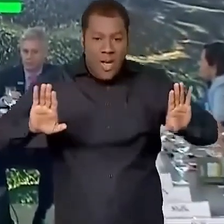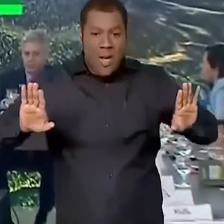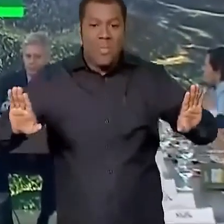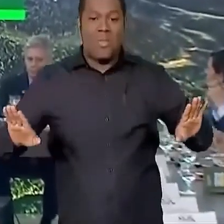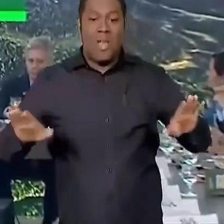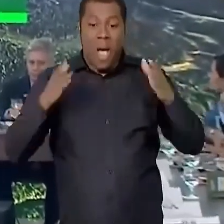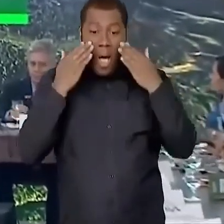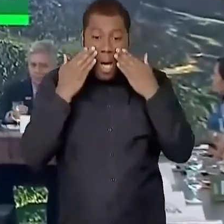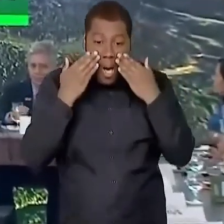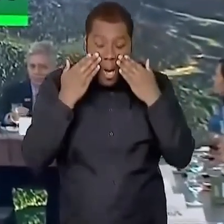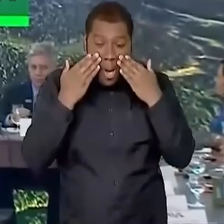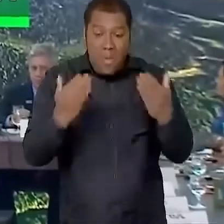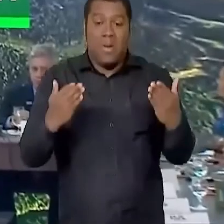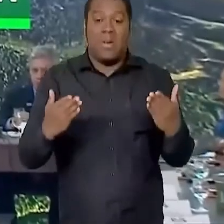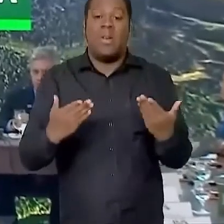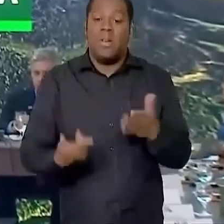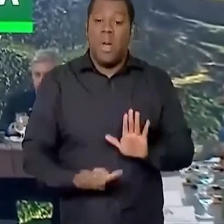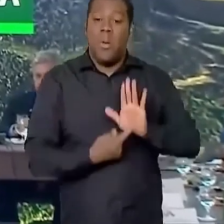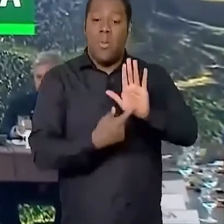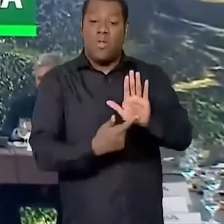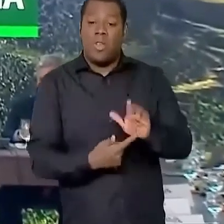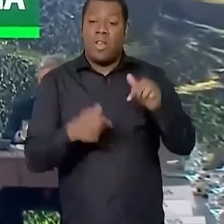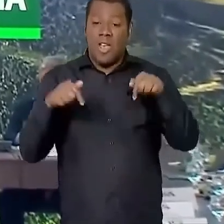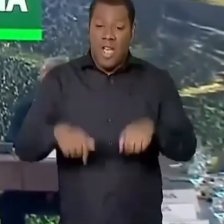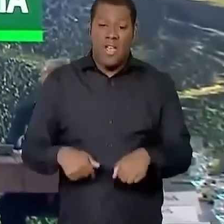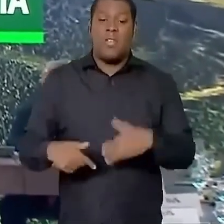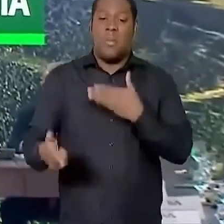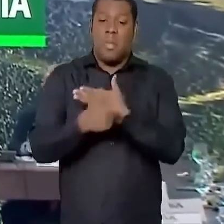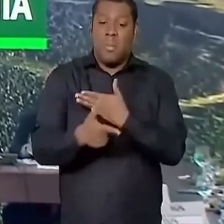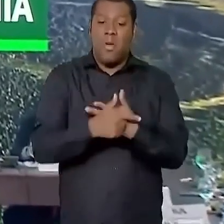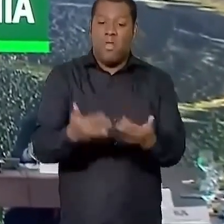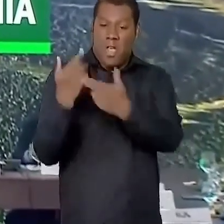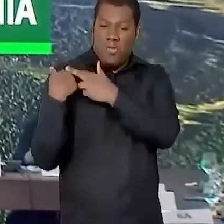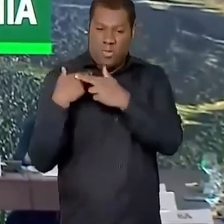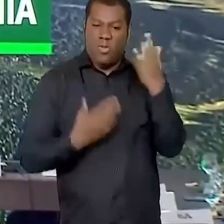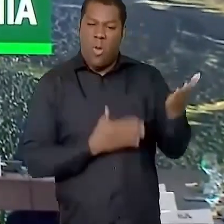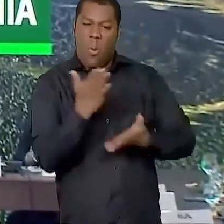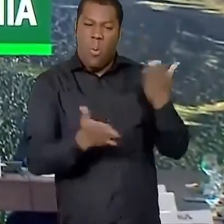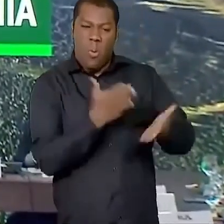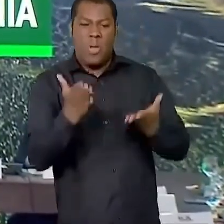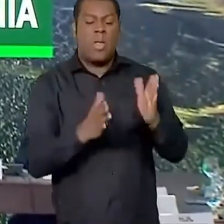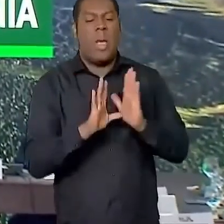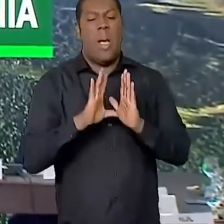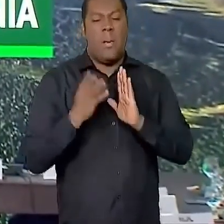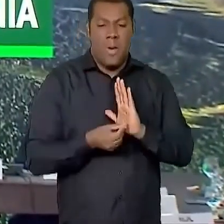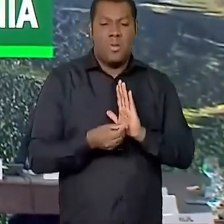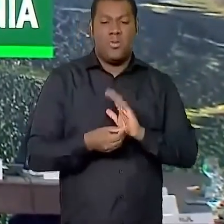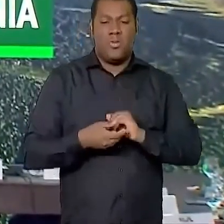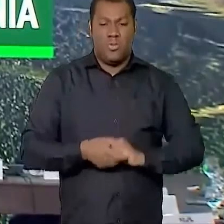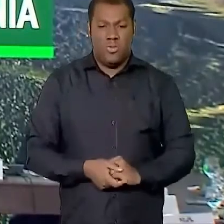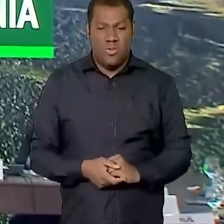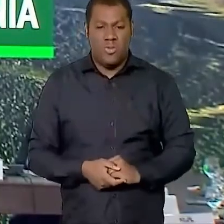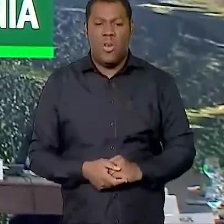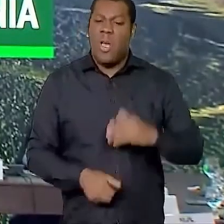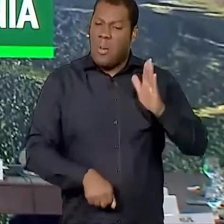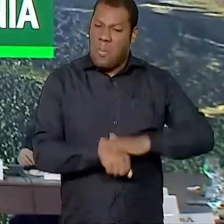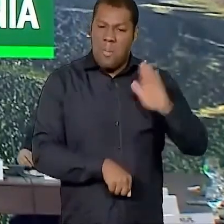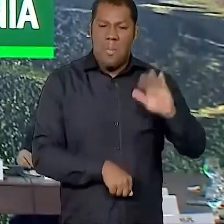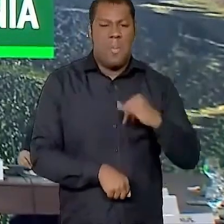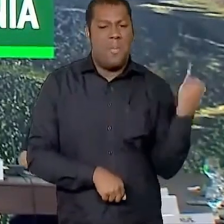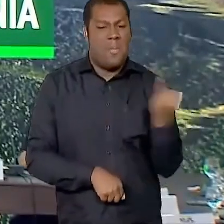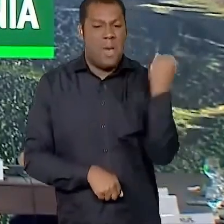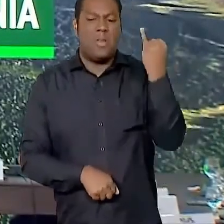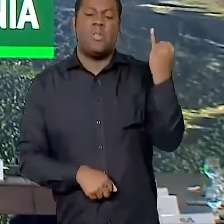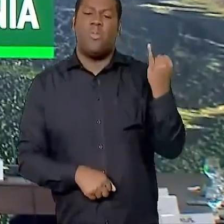do cumprimento da nossa tarefa de que a gente vai cuidar da Amazônia como se ela fosse a coisa mais